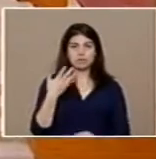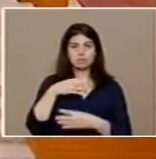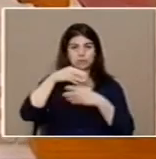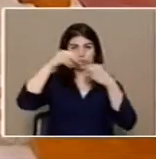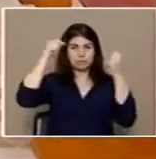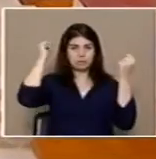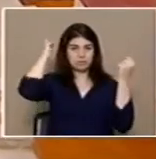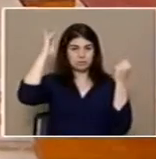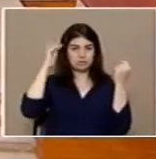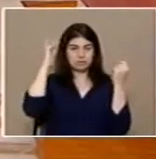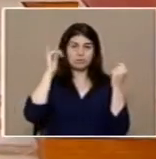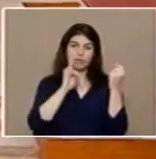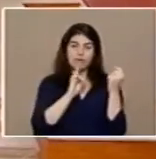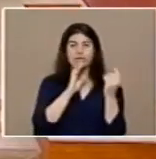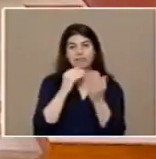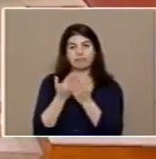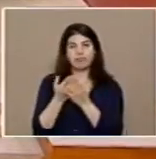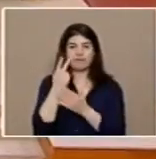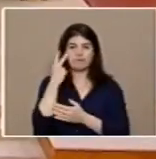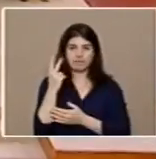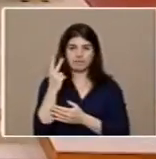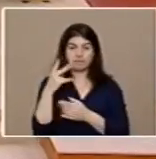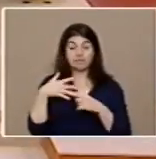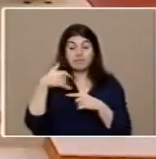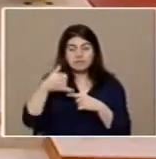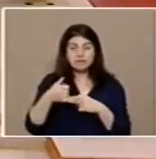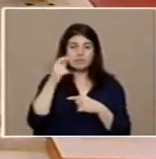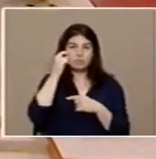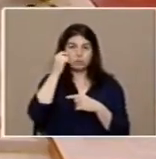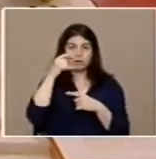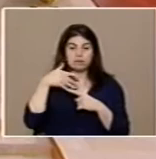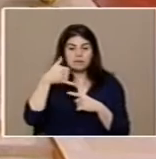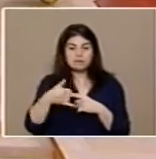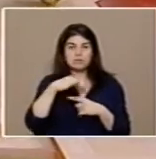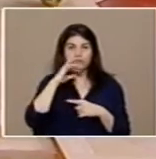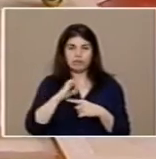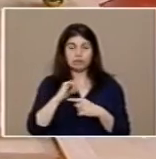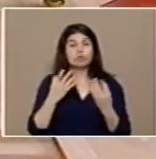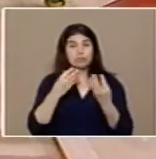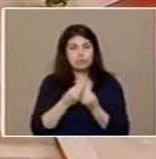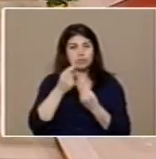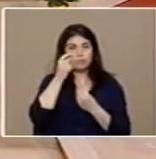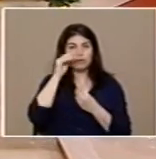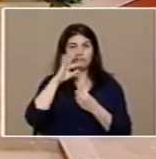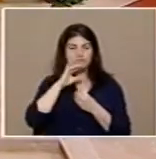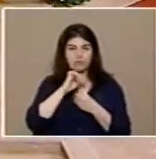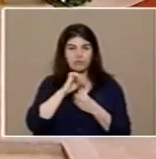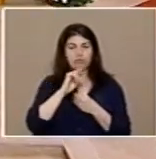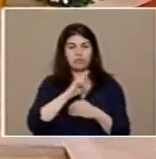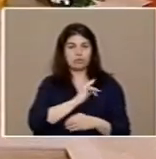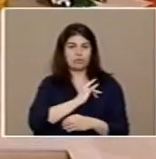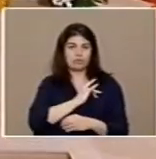senhor que dá a vida e procede do pai do filho e com o pai o filho é adorado e